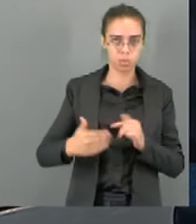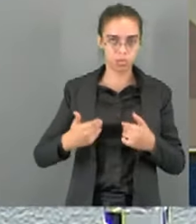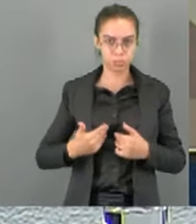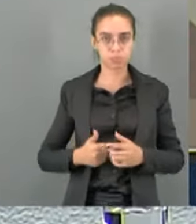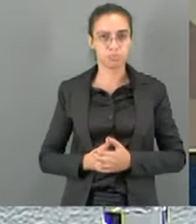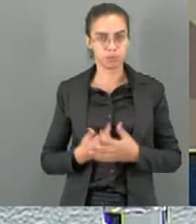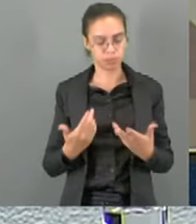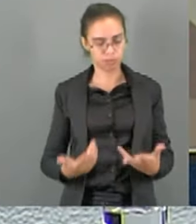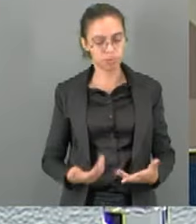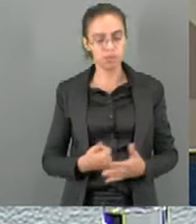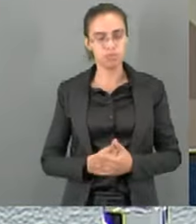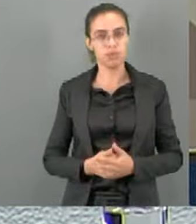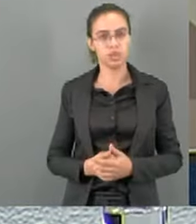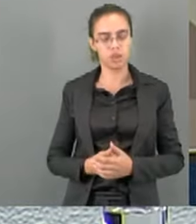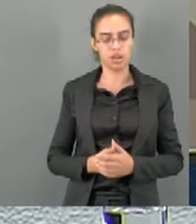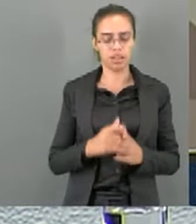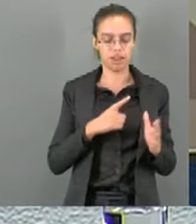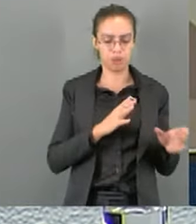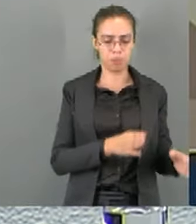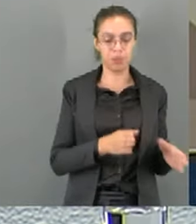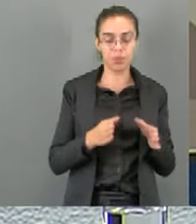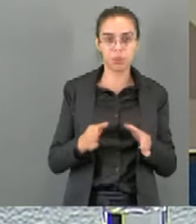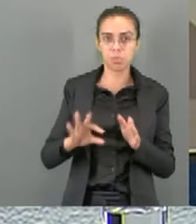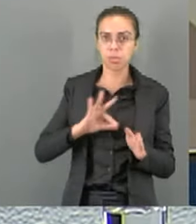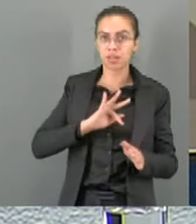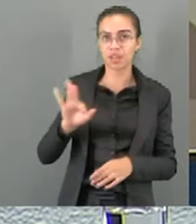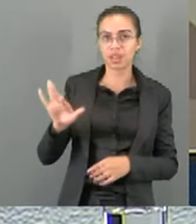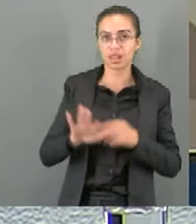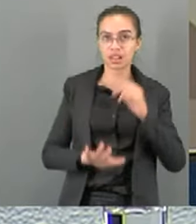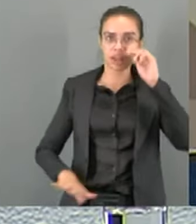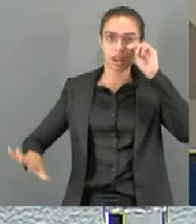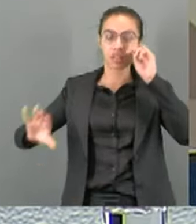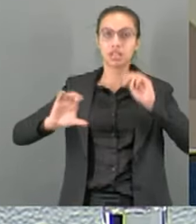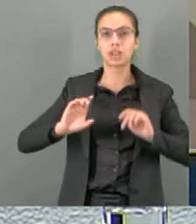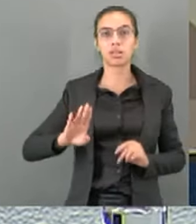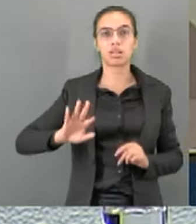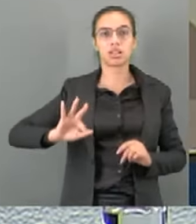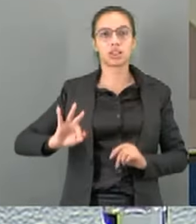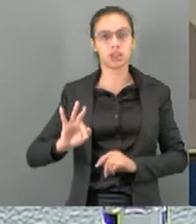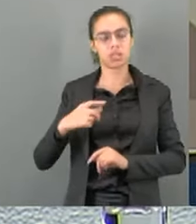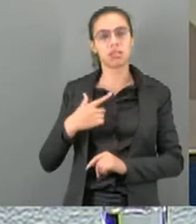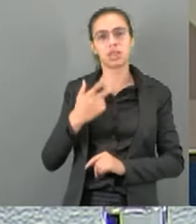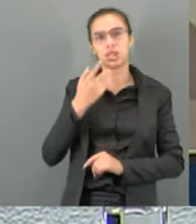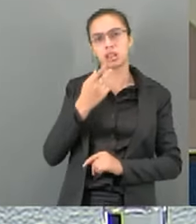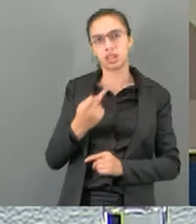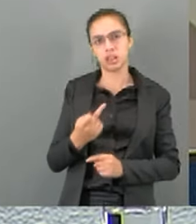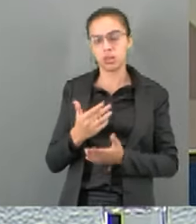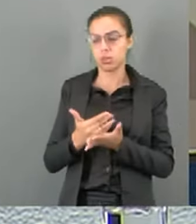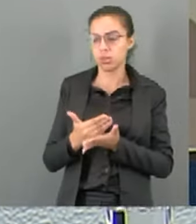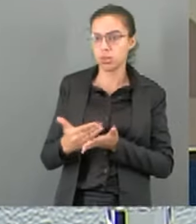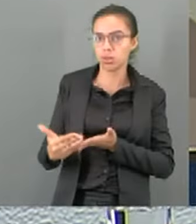relação ao mencionado protocolo, Polícia Federal e CBF. Eu falei logo no início da minha fala, eu mencionei que a